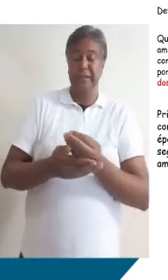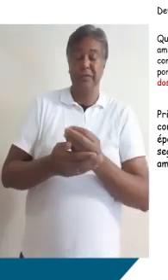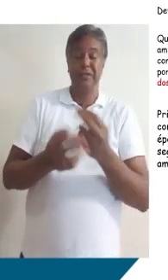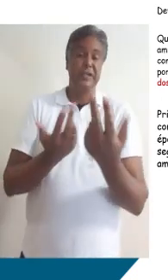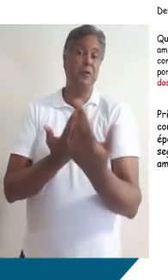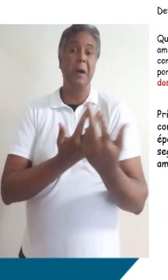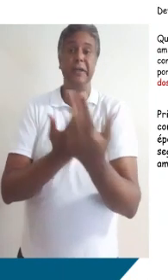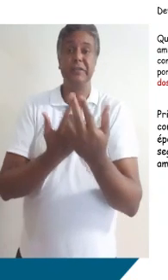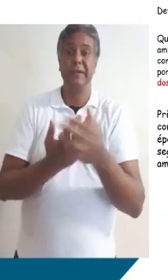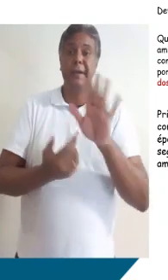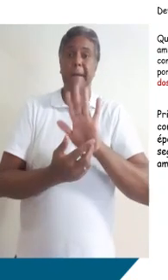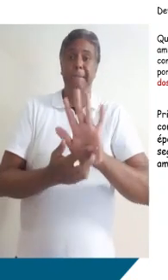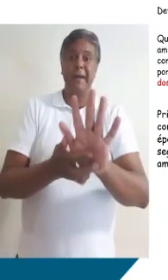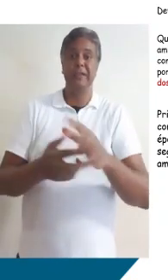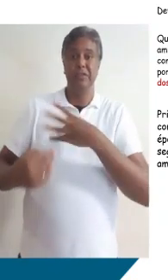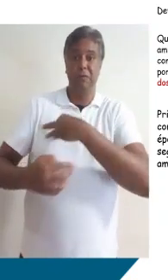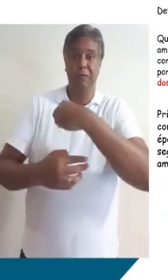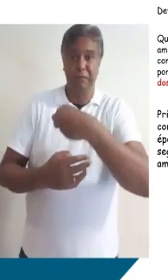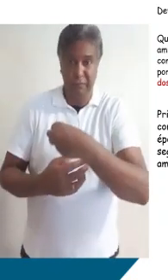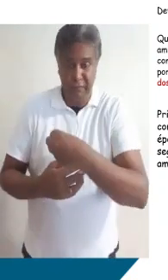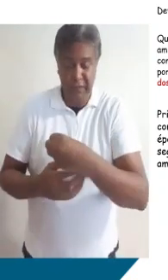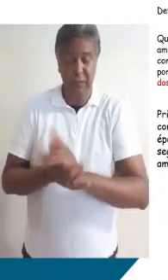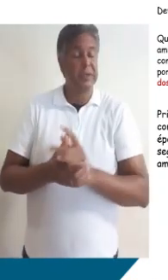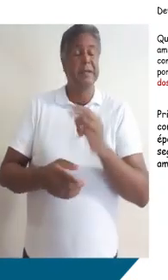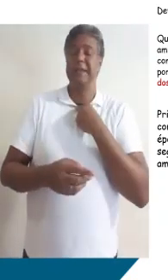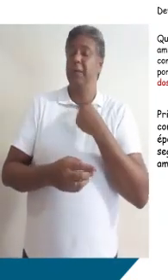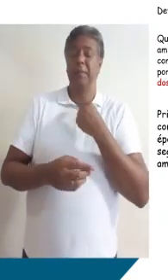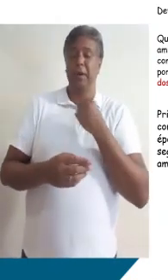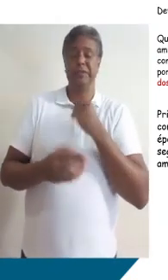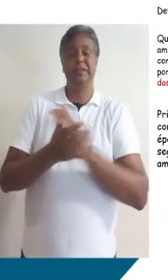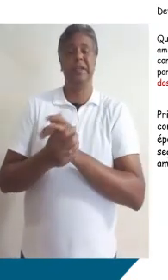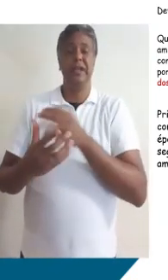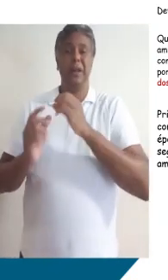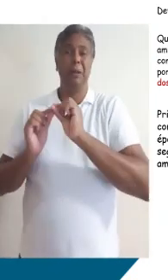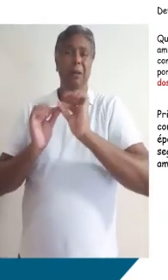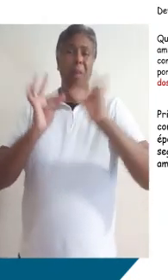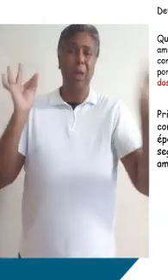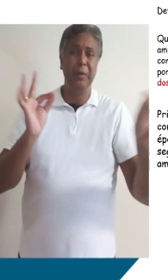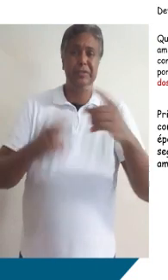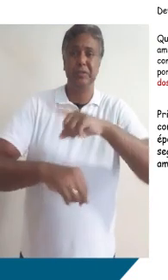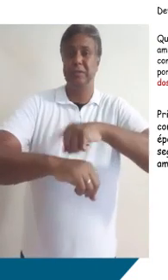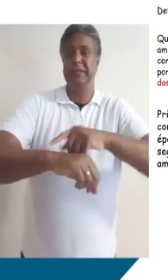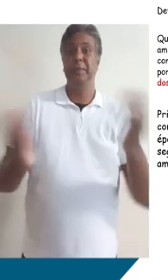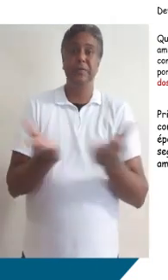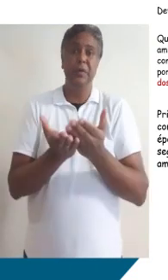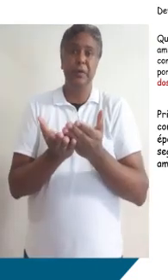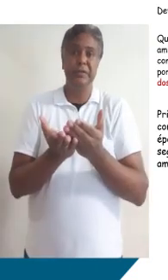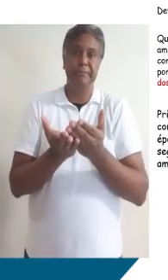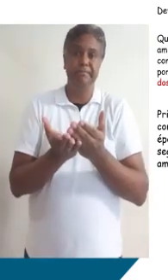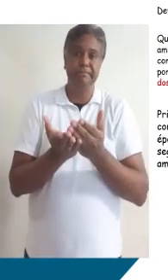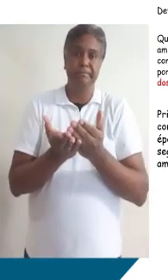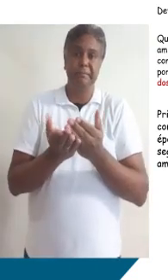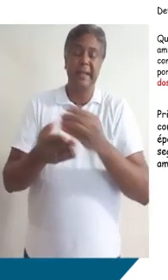segundo o tempo do pai significa colocar o filho fora de seu próprio tempo, o que pode prejudicar sua ambientação e, assim, sua